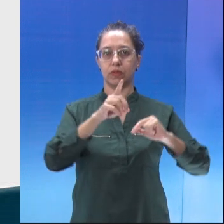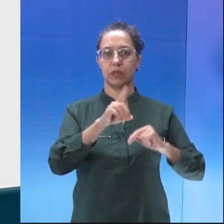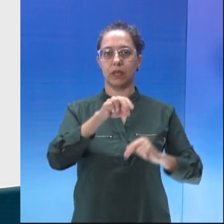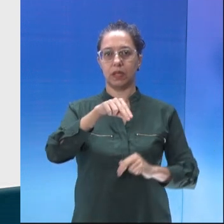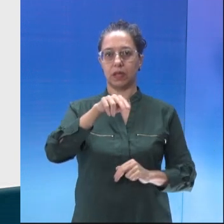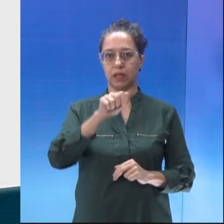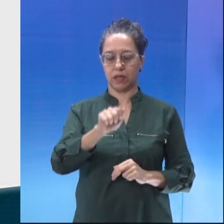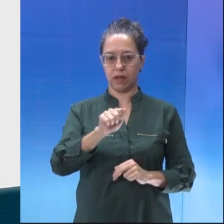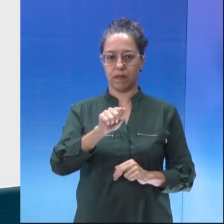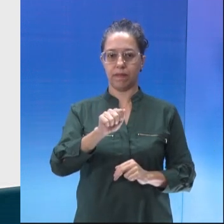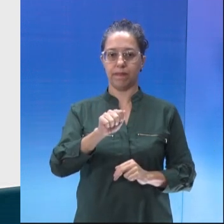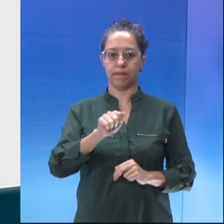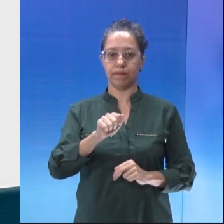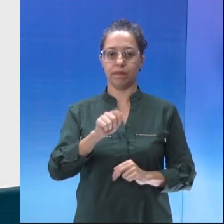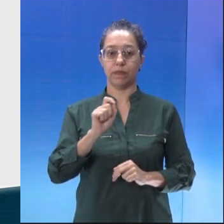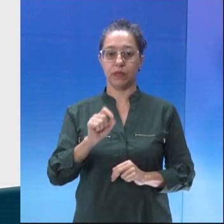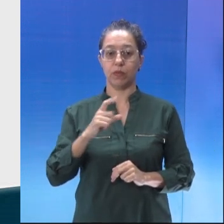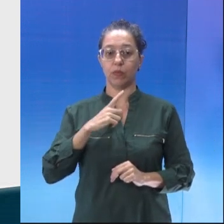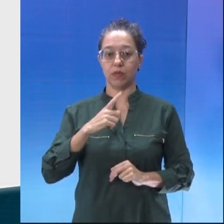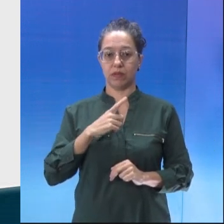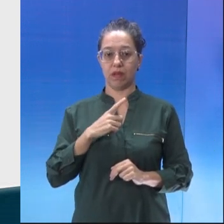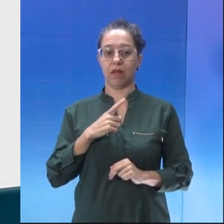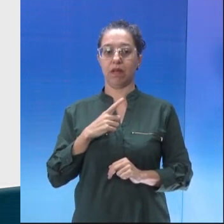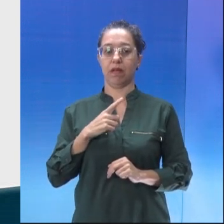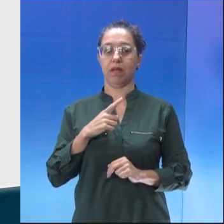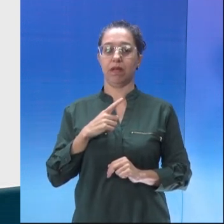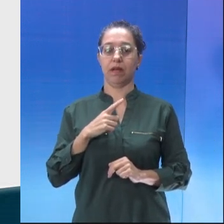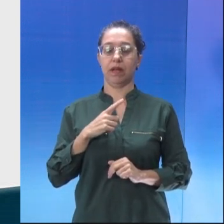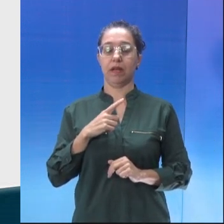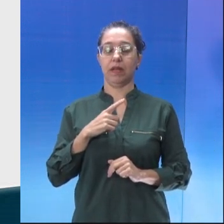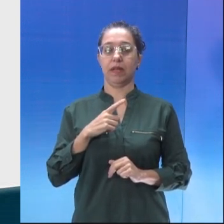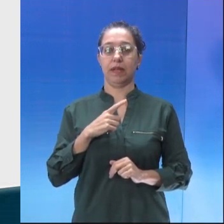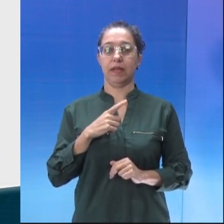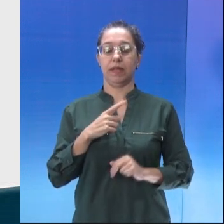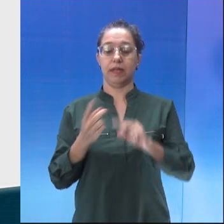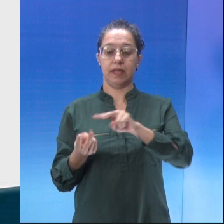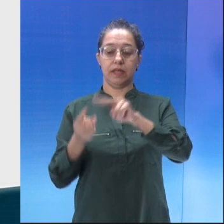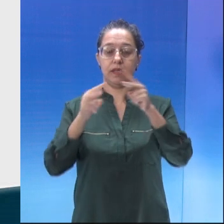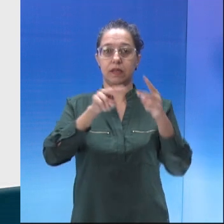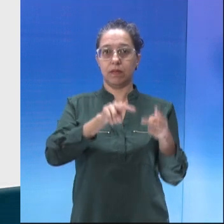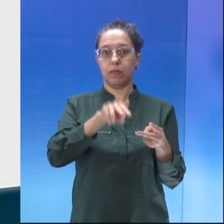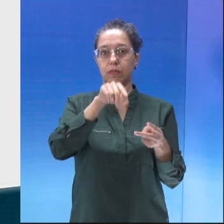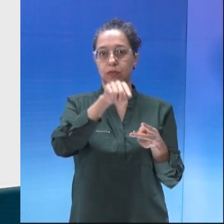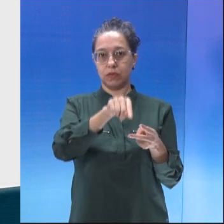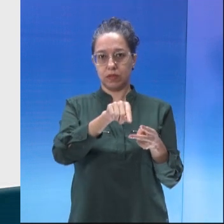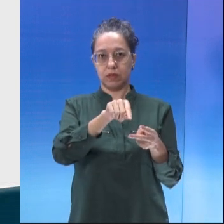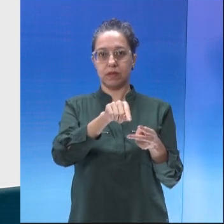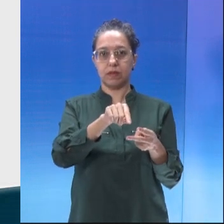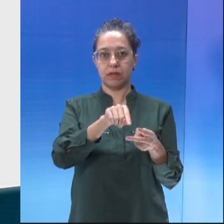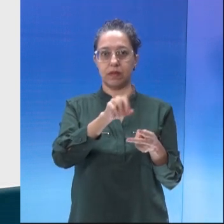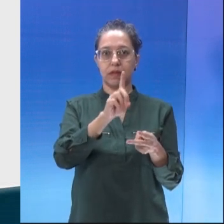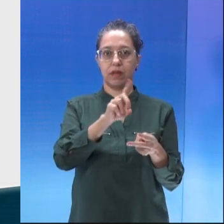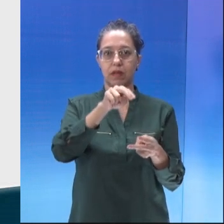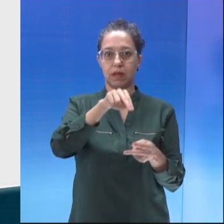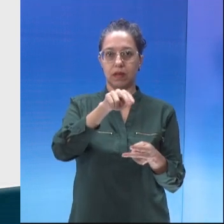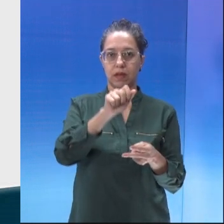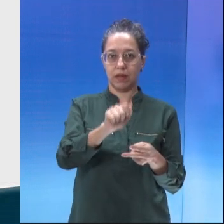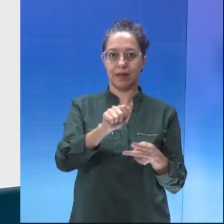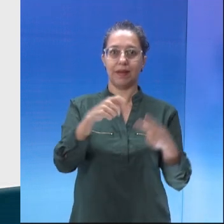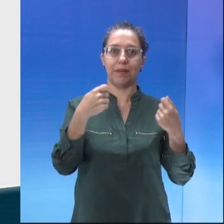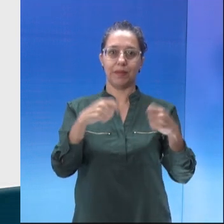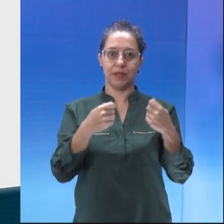olha só, ela é ativada em resposta à mutação do DNA, ou seja, na mudança da configuração do DNA, ela tem que